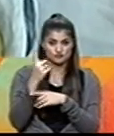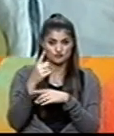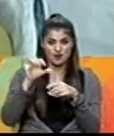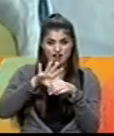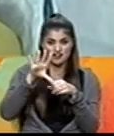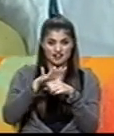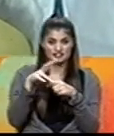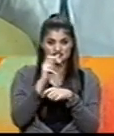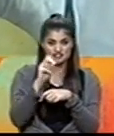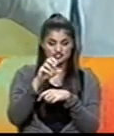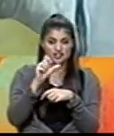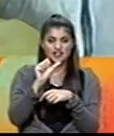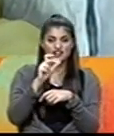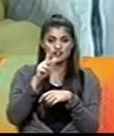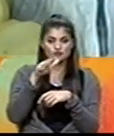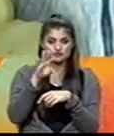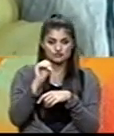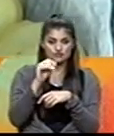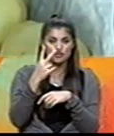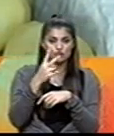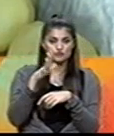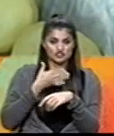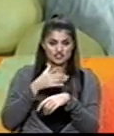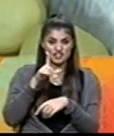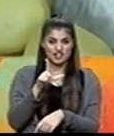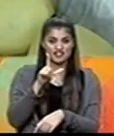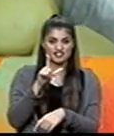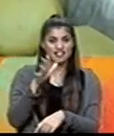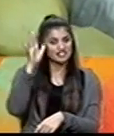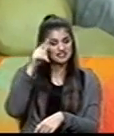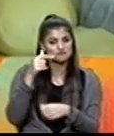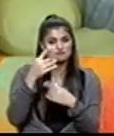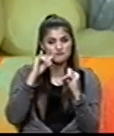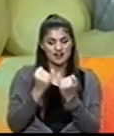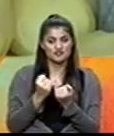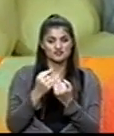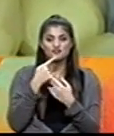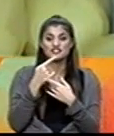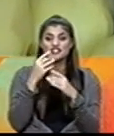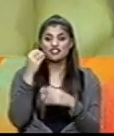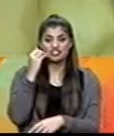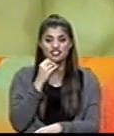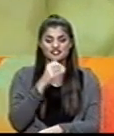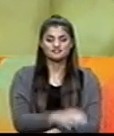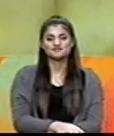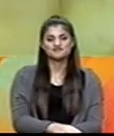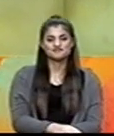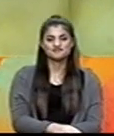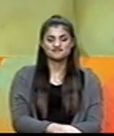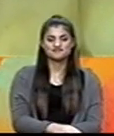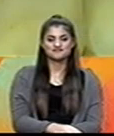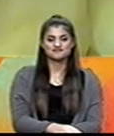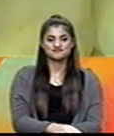de grelos cozidos. Queres que diga mais devagar, não é, minha querida? Eu estou a dizer mais devagar.